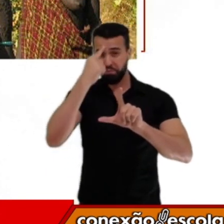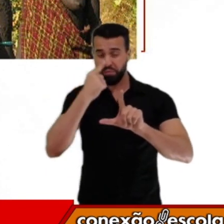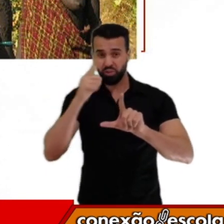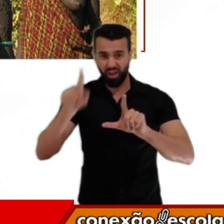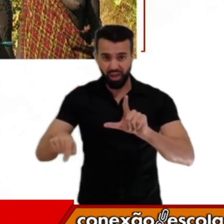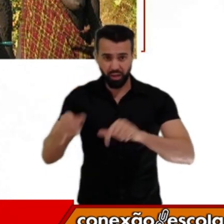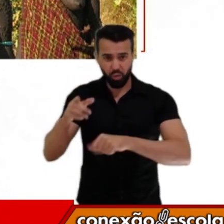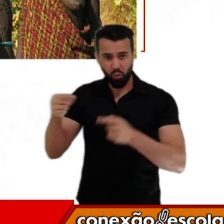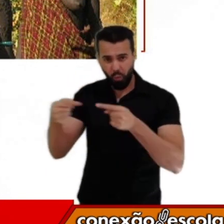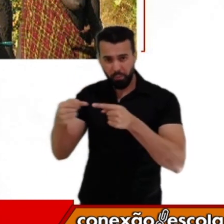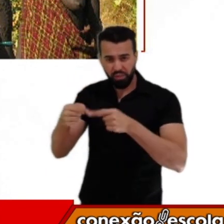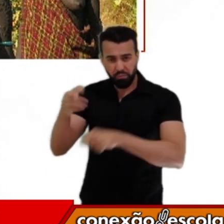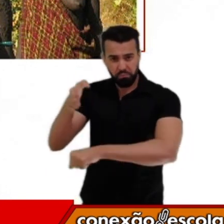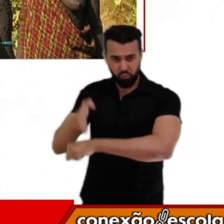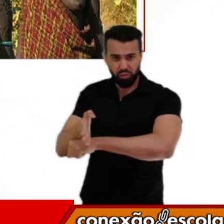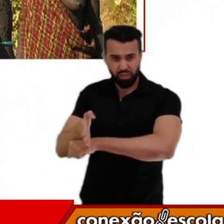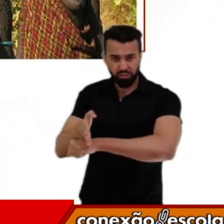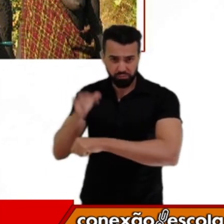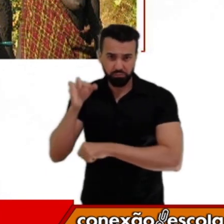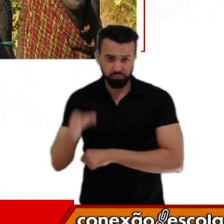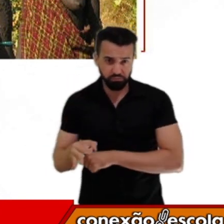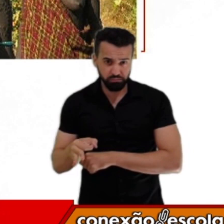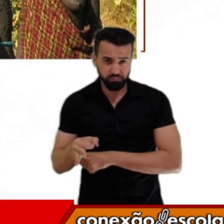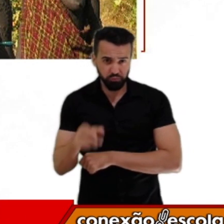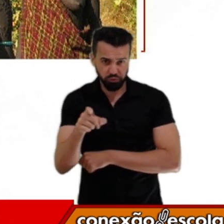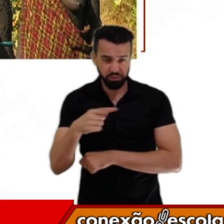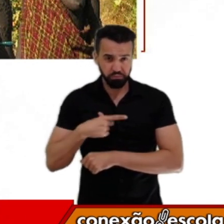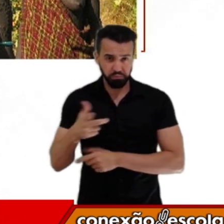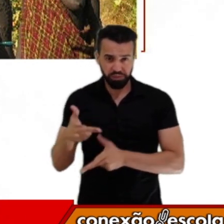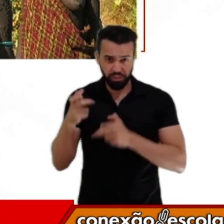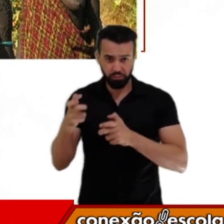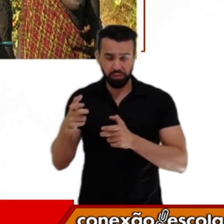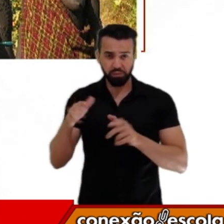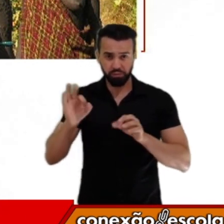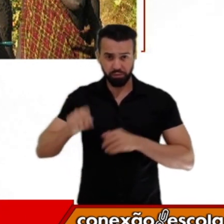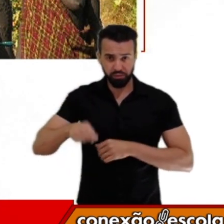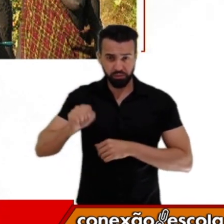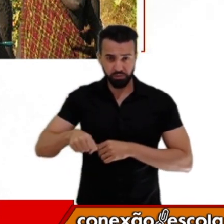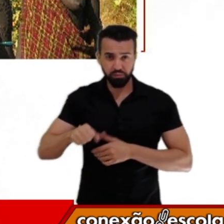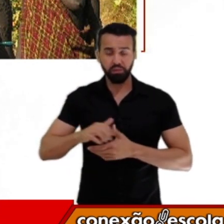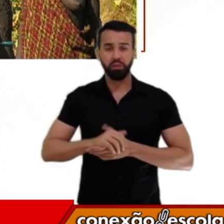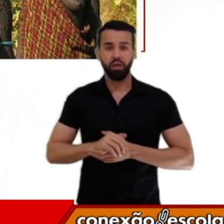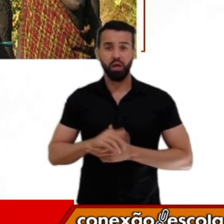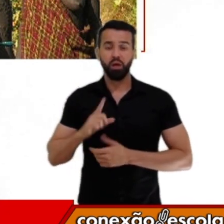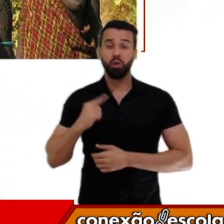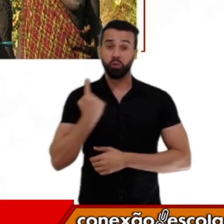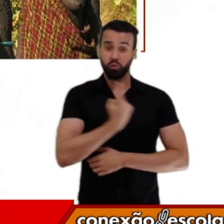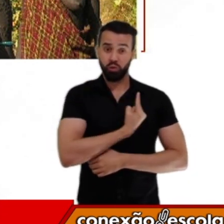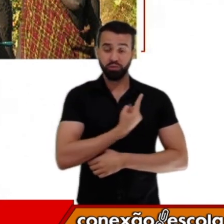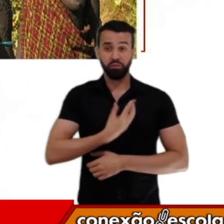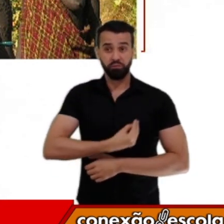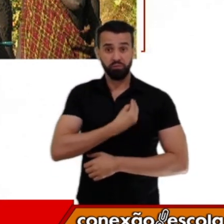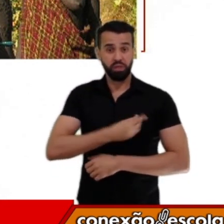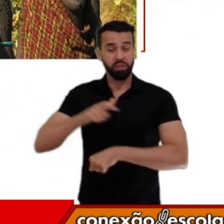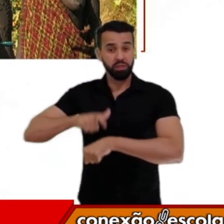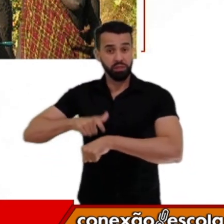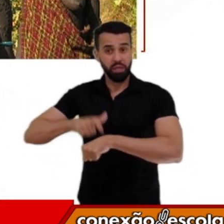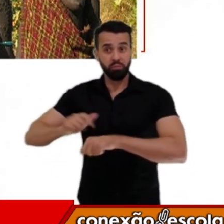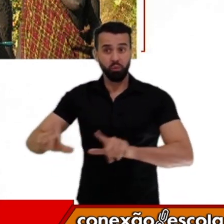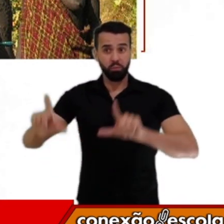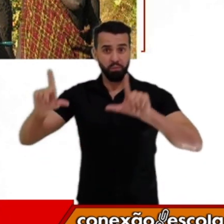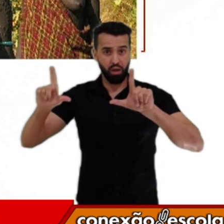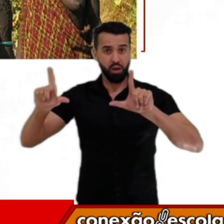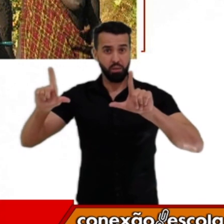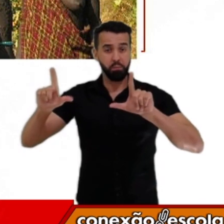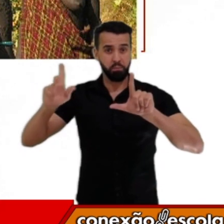visão? Nós podemos considerar essas pessoas modernas? Lembre-se, nós vivemos na mesma temporalidade, mas essas